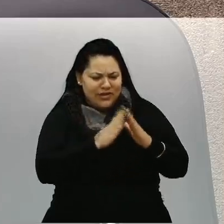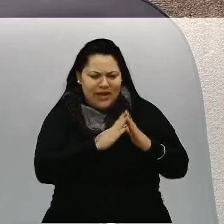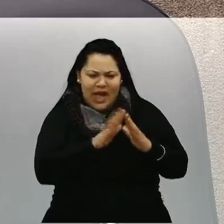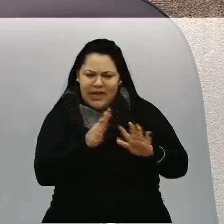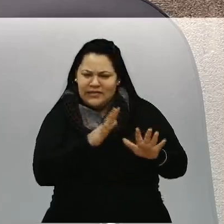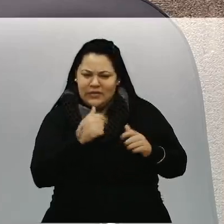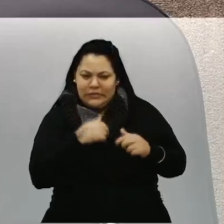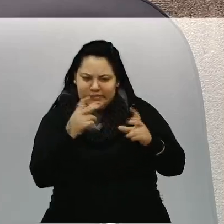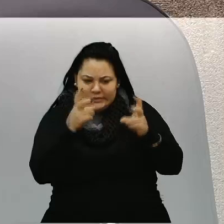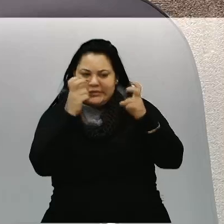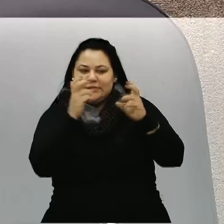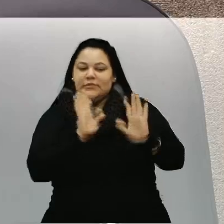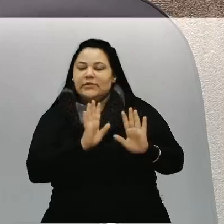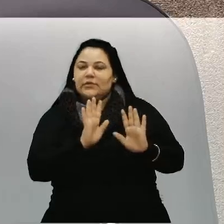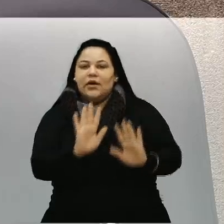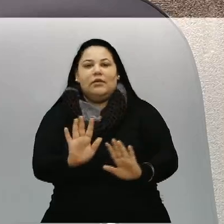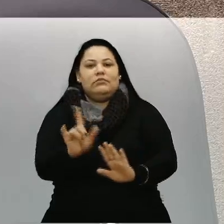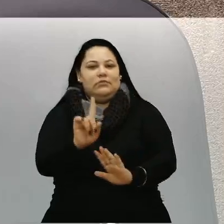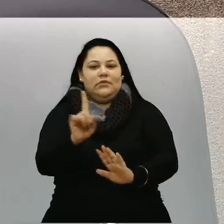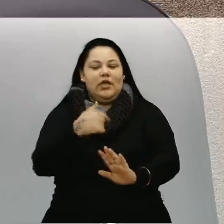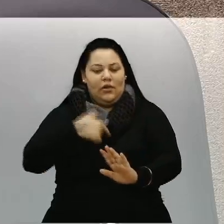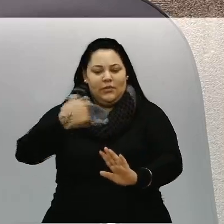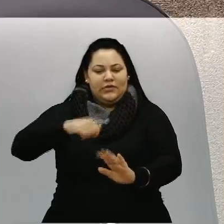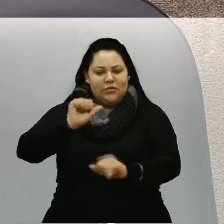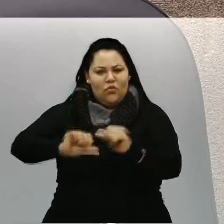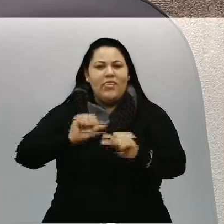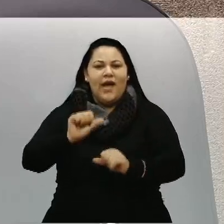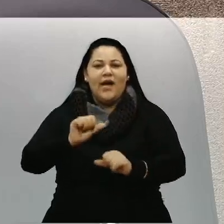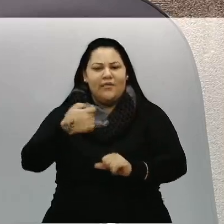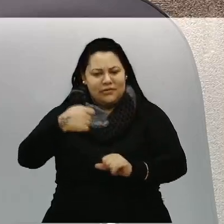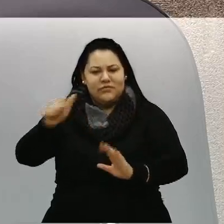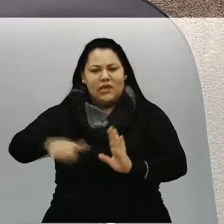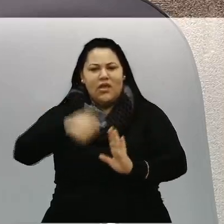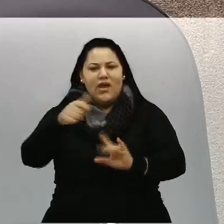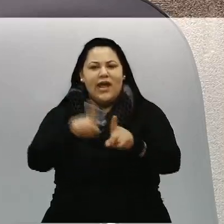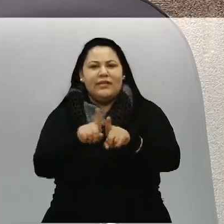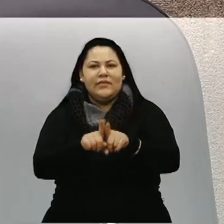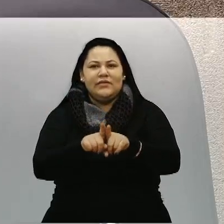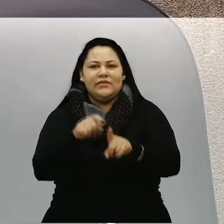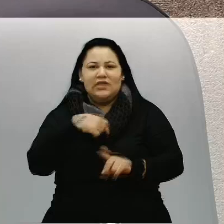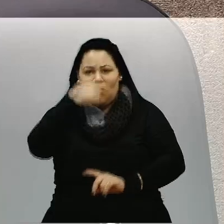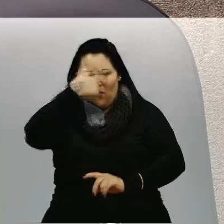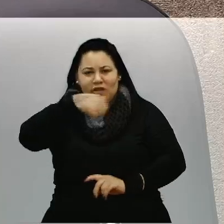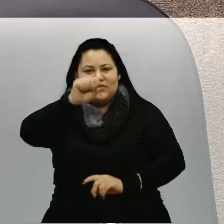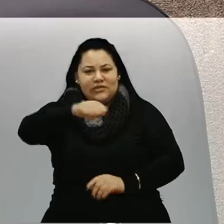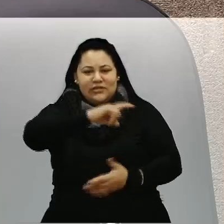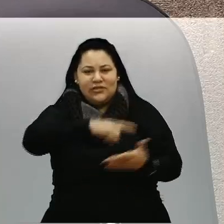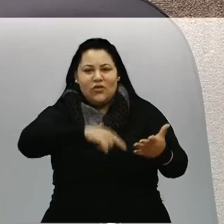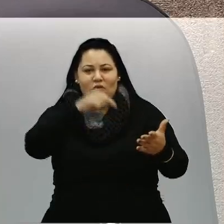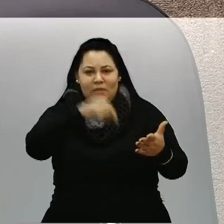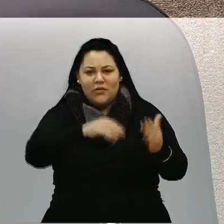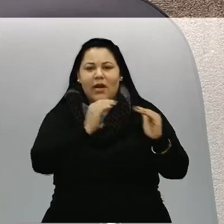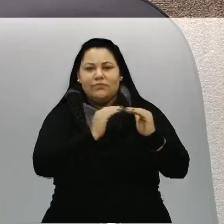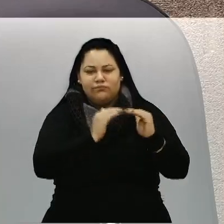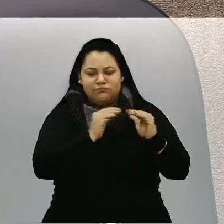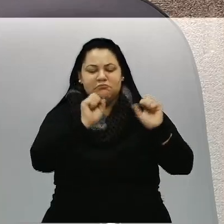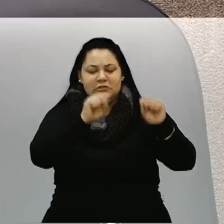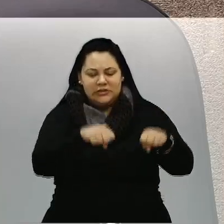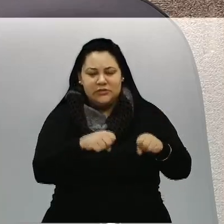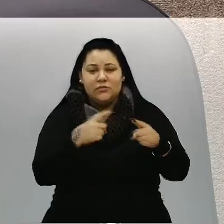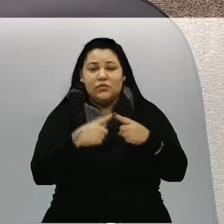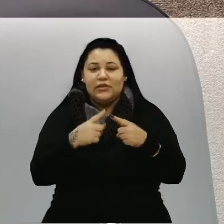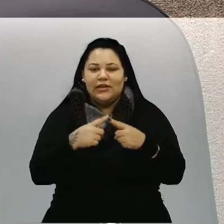preciso mudar e eu preciso melhorar, né? Então eu acho que essa moção é pertinente, porque nós não